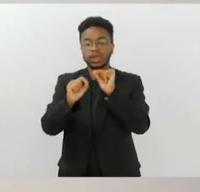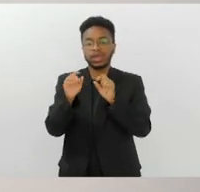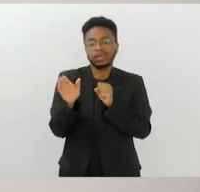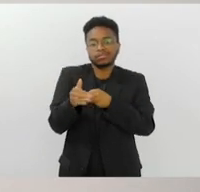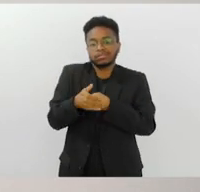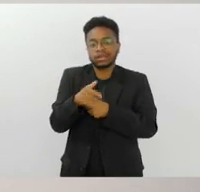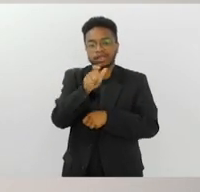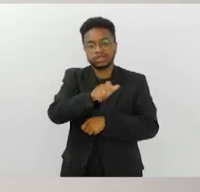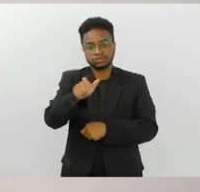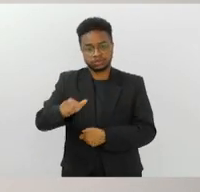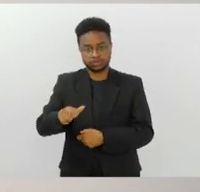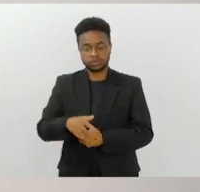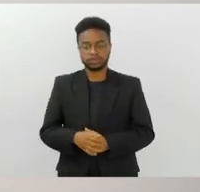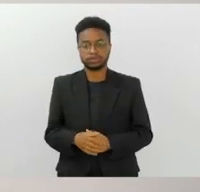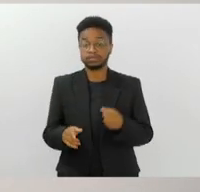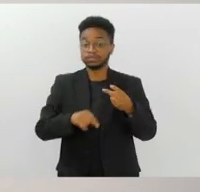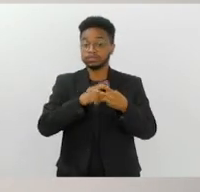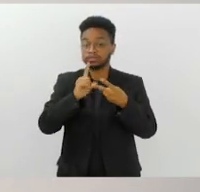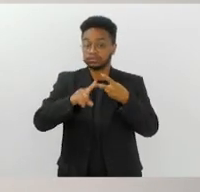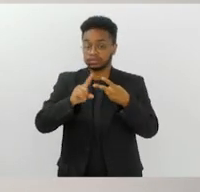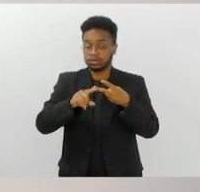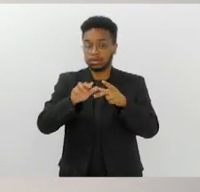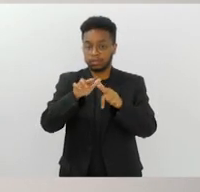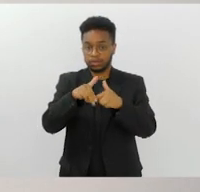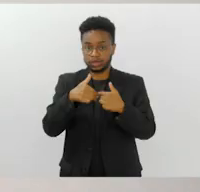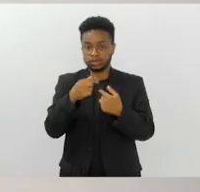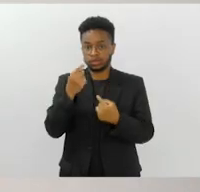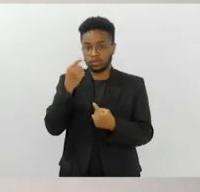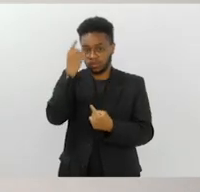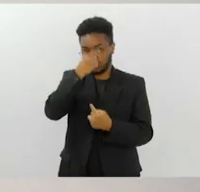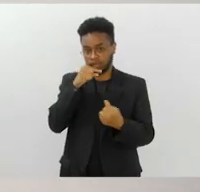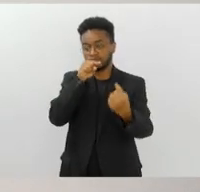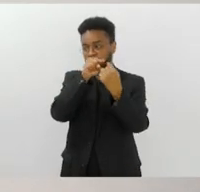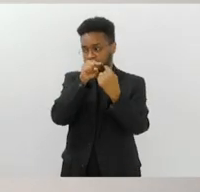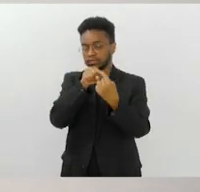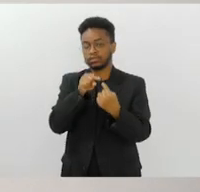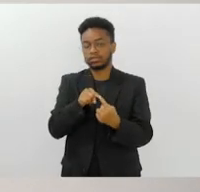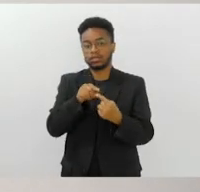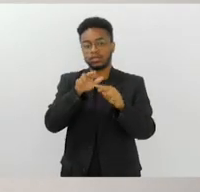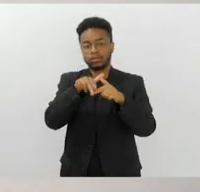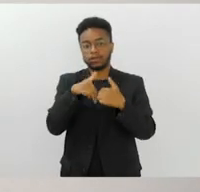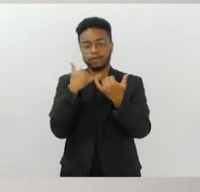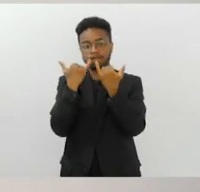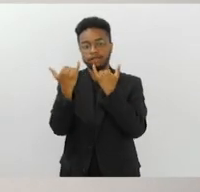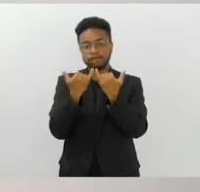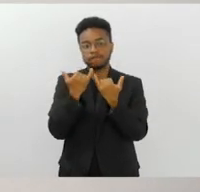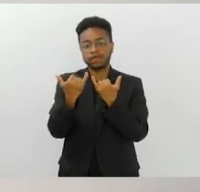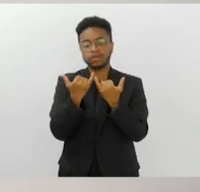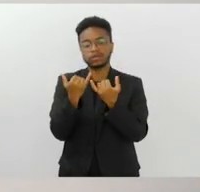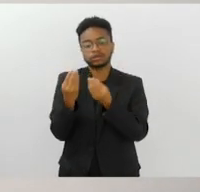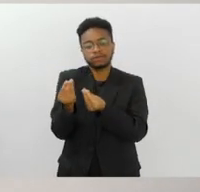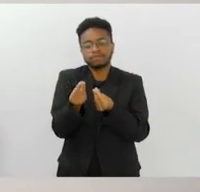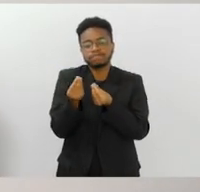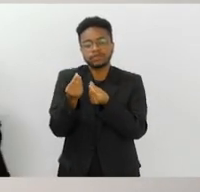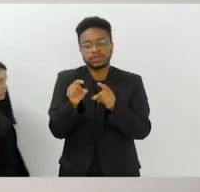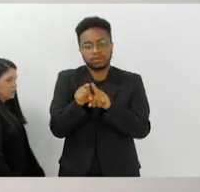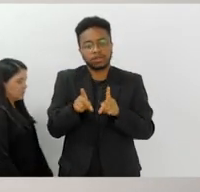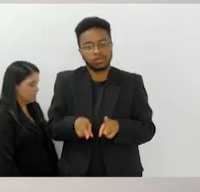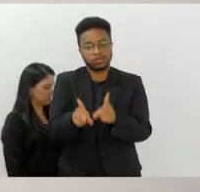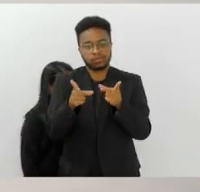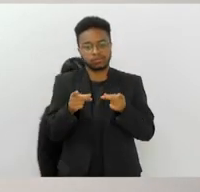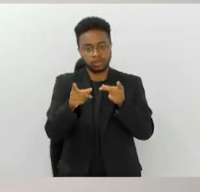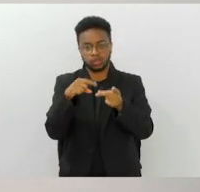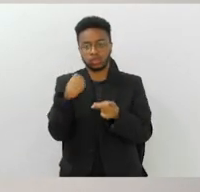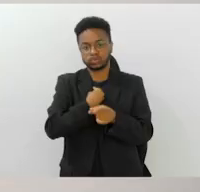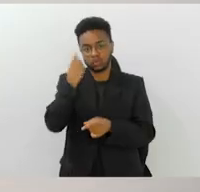pessoas a segunda é pela identificação exclusivamente por um dado eh sensível e permanente que é o nosso